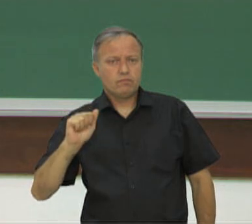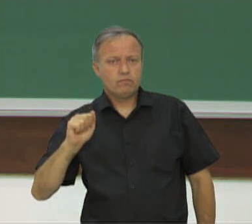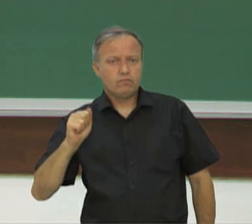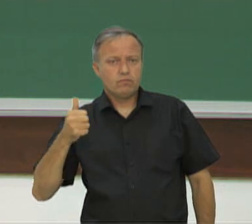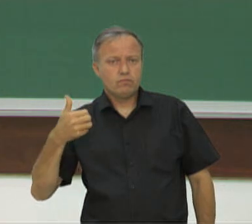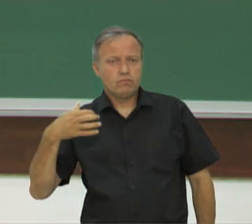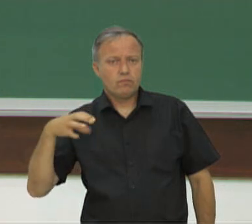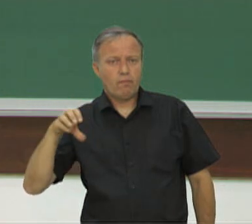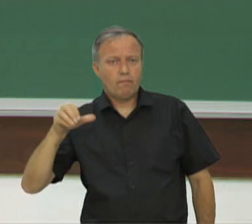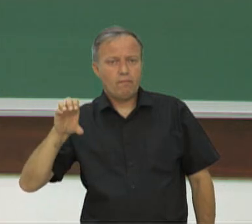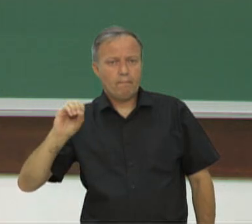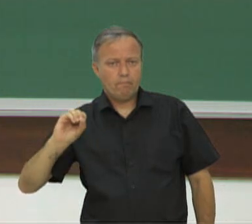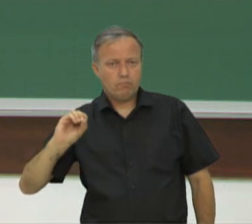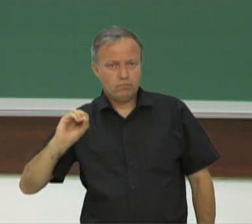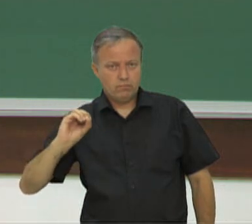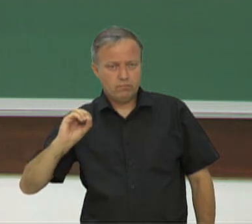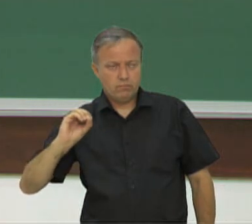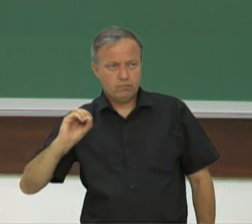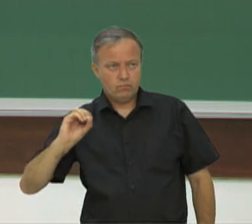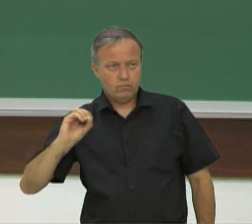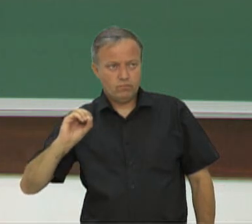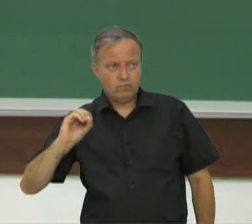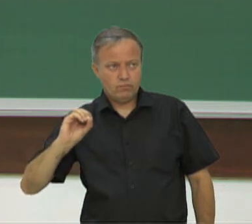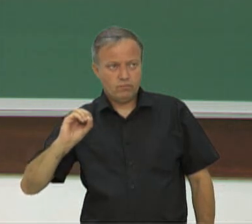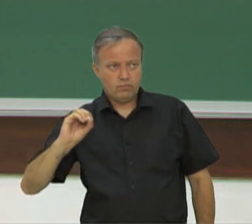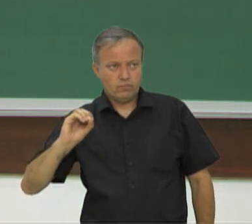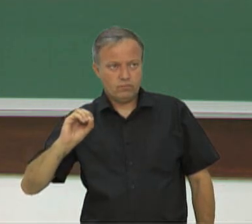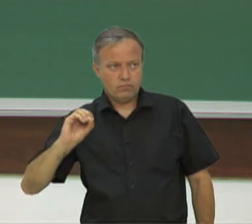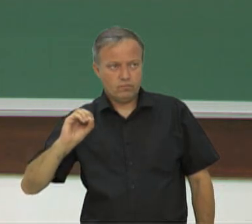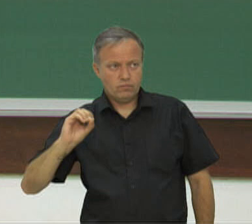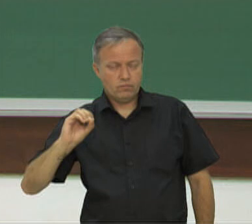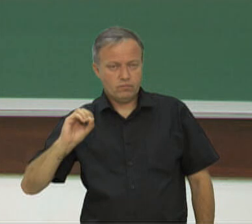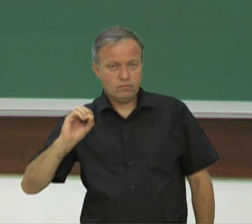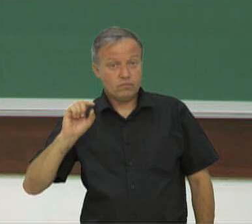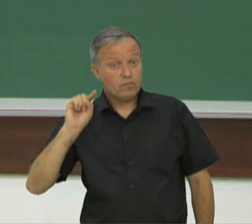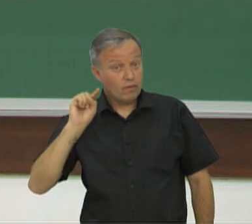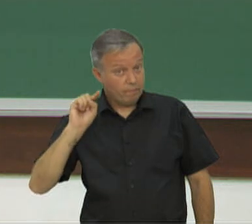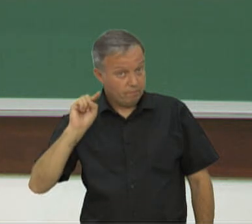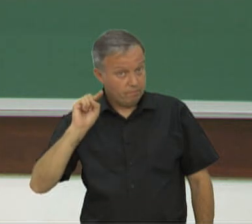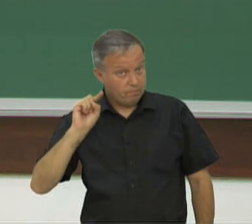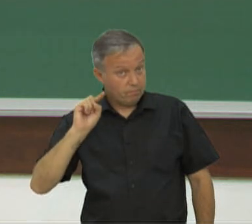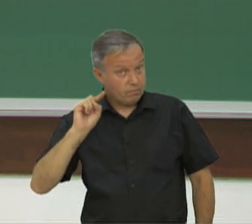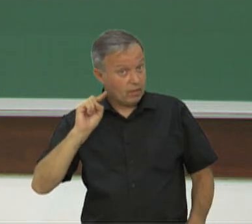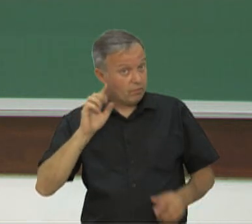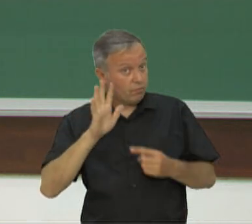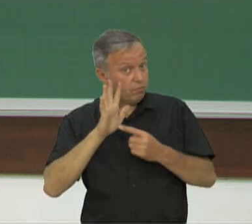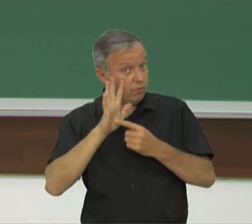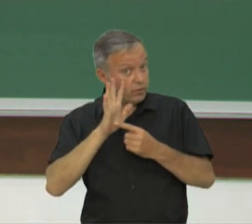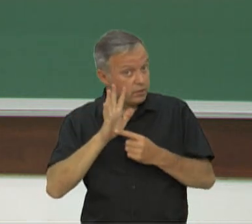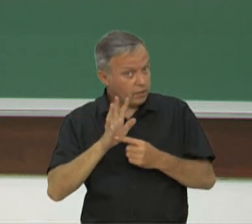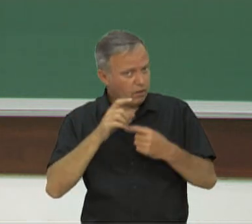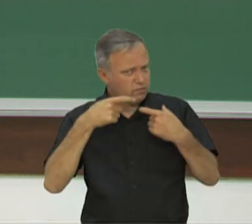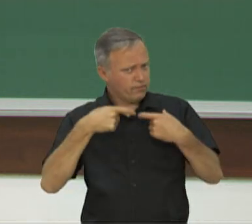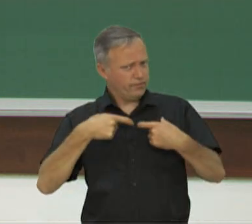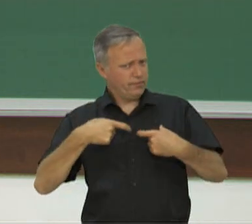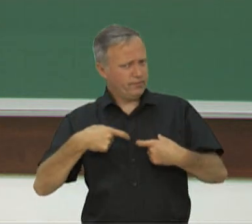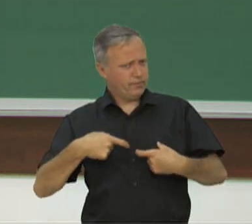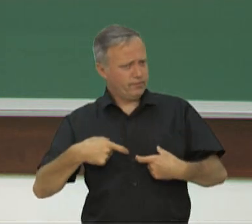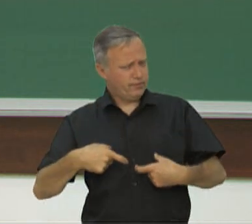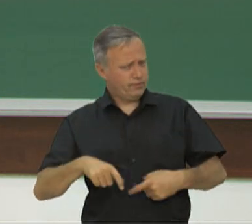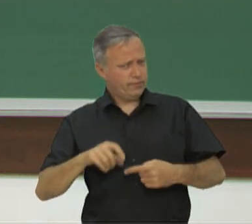Deu para entender? Acho que deu, né? Vamos ver o que diz mais aqui, ó. Esta forma de registrar performance,